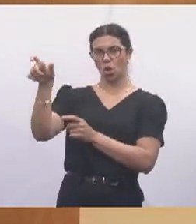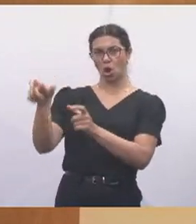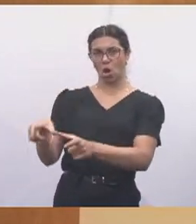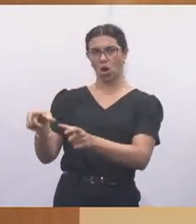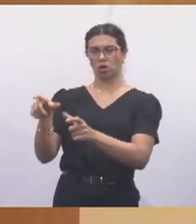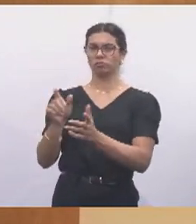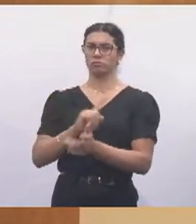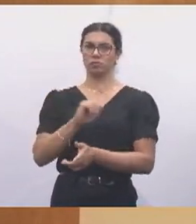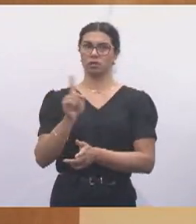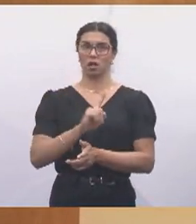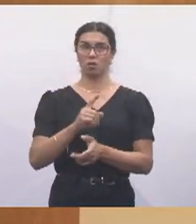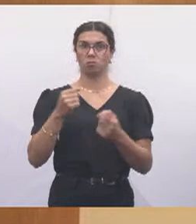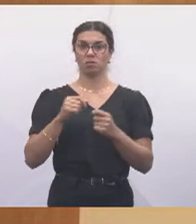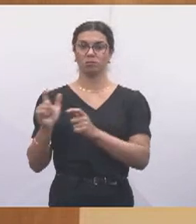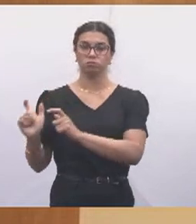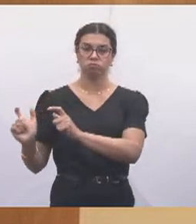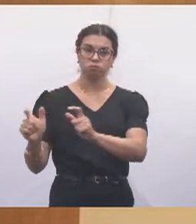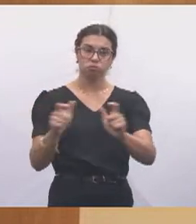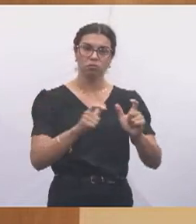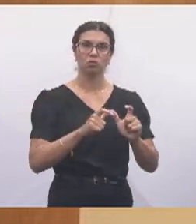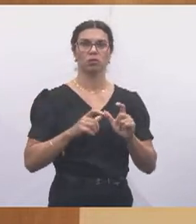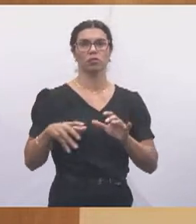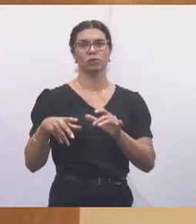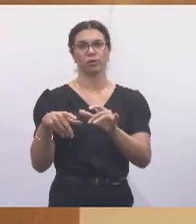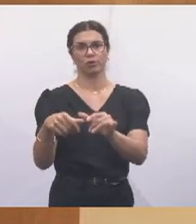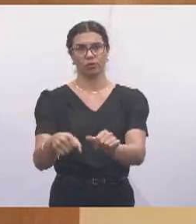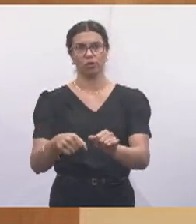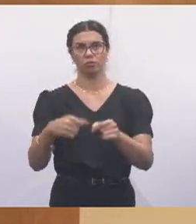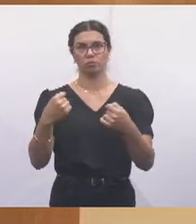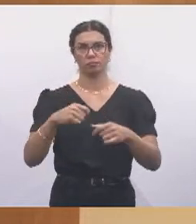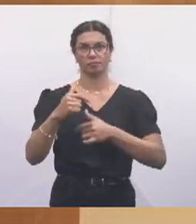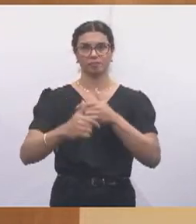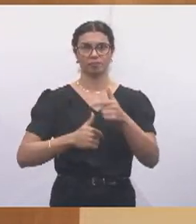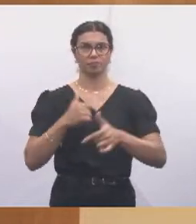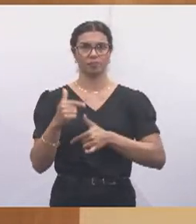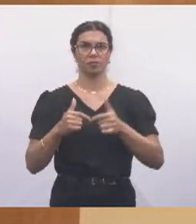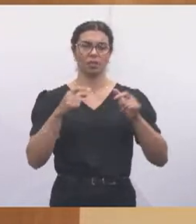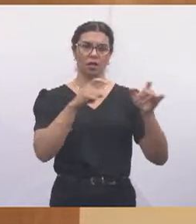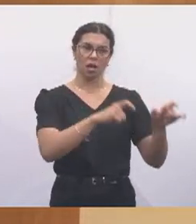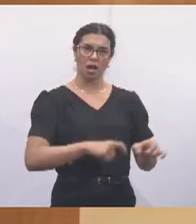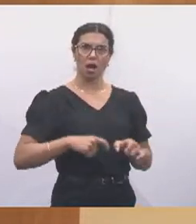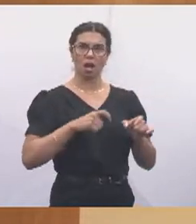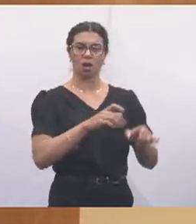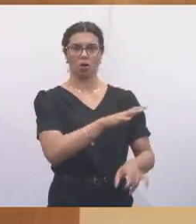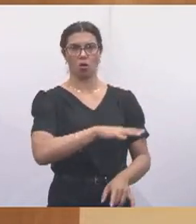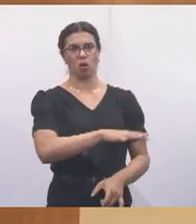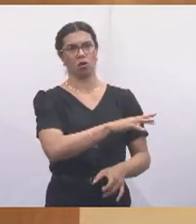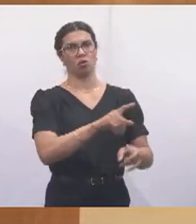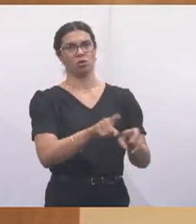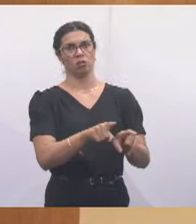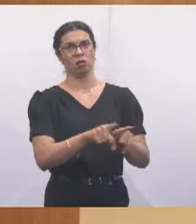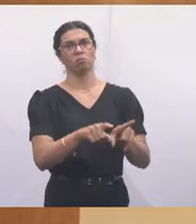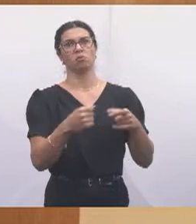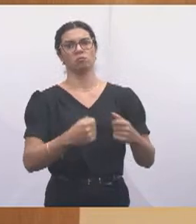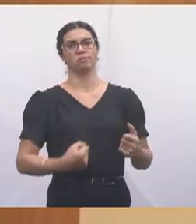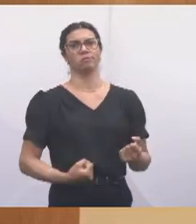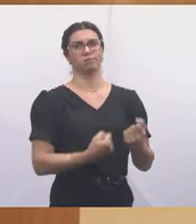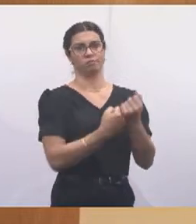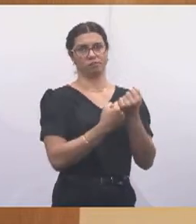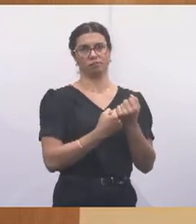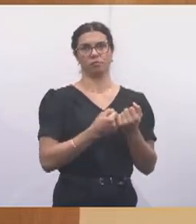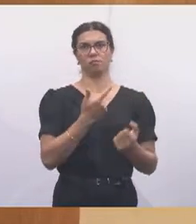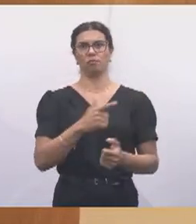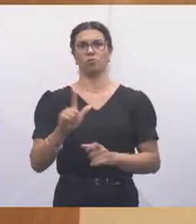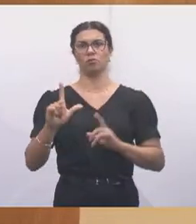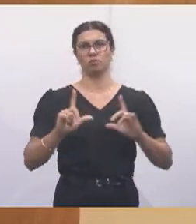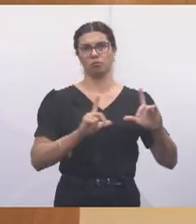gente é na cidade toda, não só na cidade, na zona rural também. A gente faz um grande trabalho na zona rural junto aos moradores da zona rural.